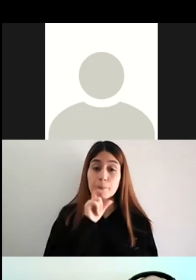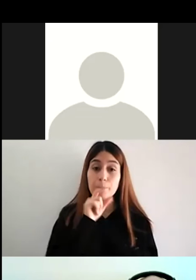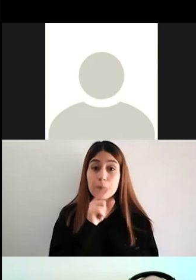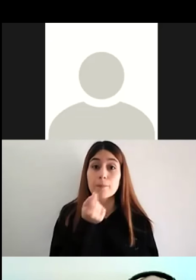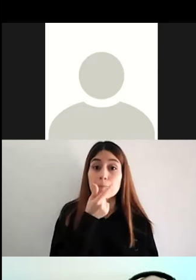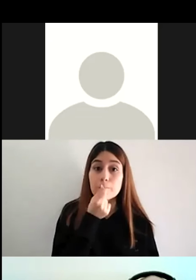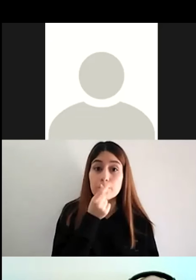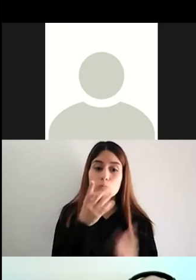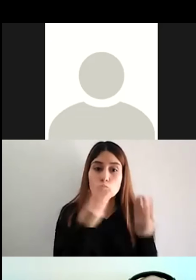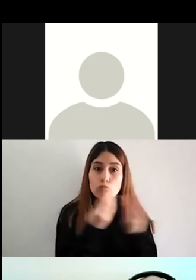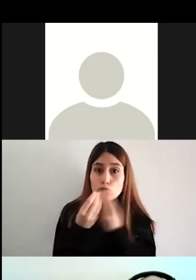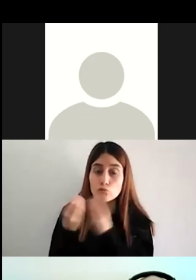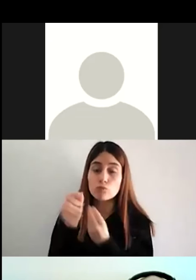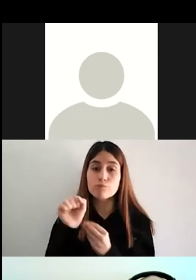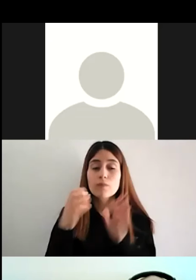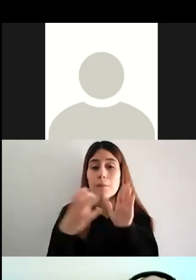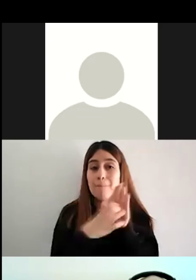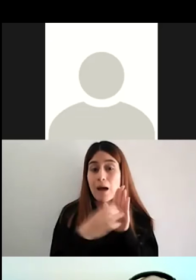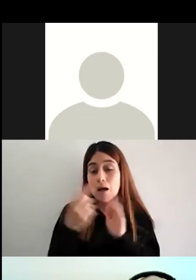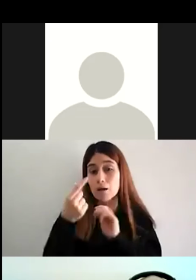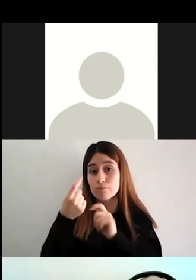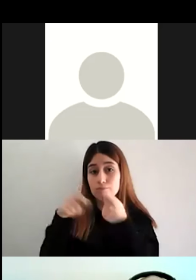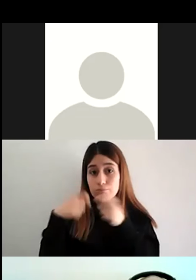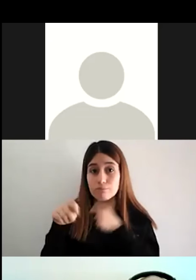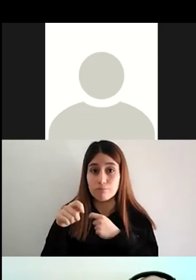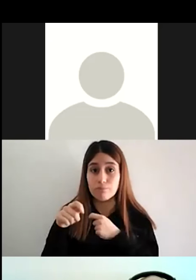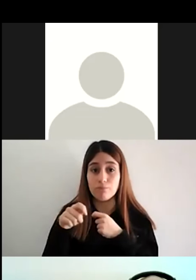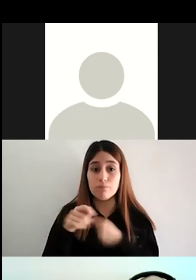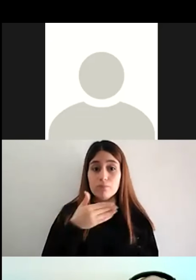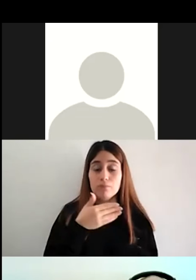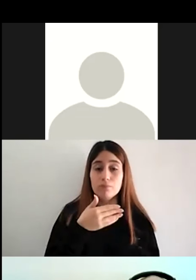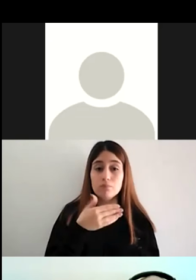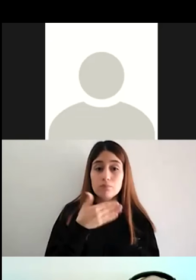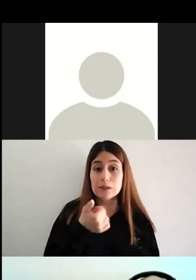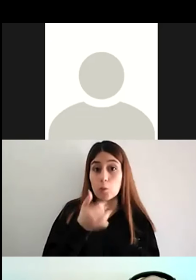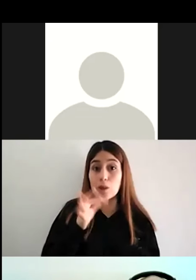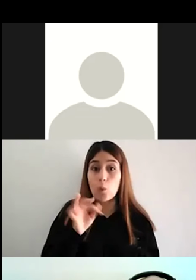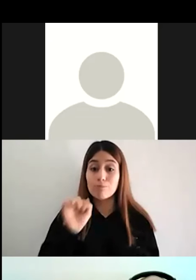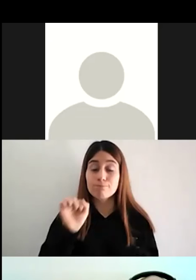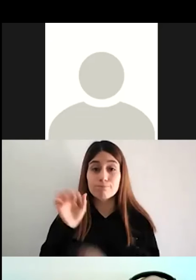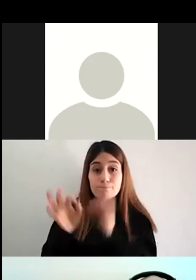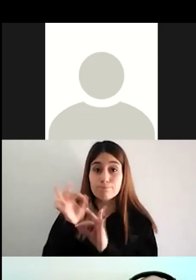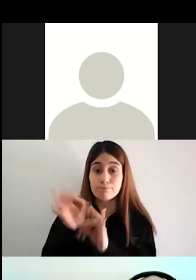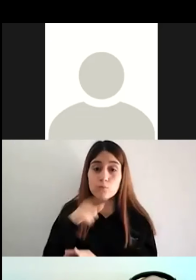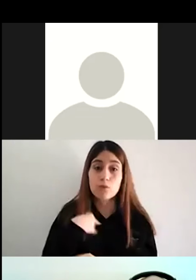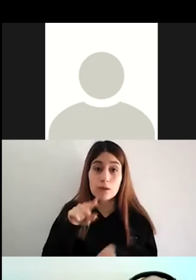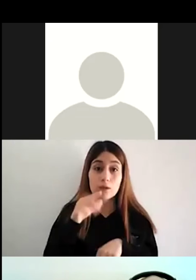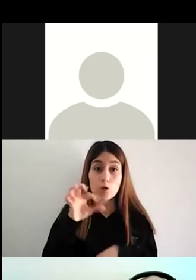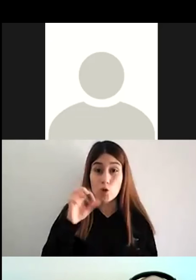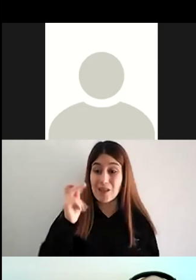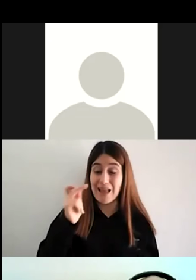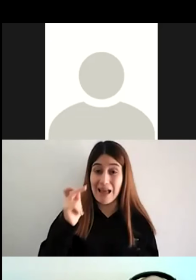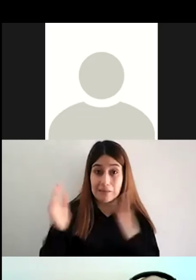medicamentos órfãos, as marcas comerciais neste caso, e as 154 indicações terapêuticas, tivemos neste período de 18